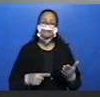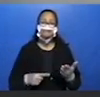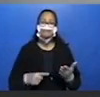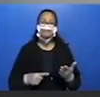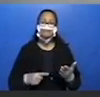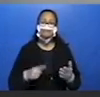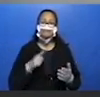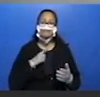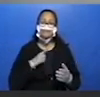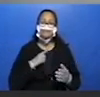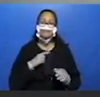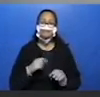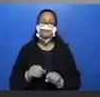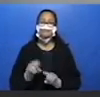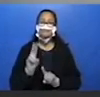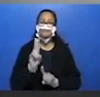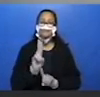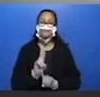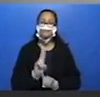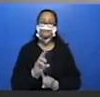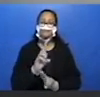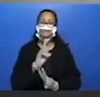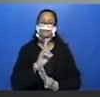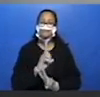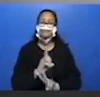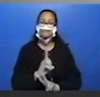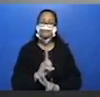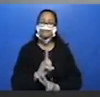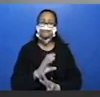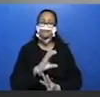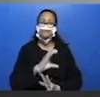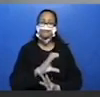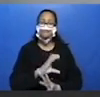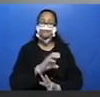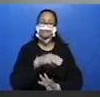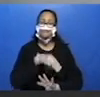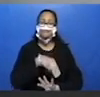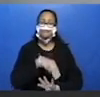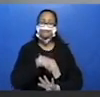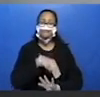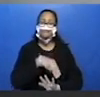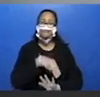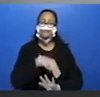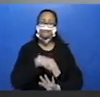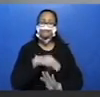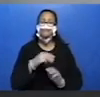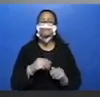minha unidade, dezena, centena, unidade de milhar, certo?